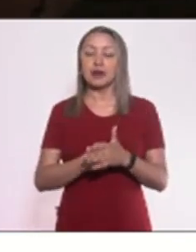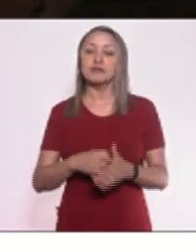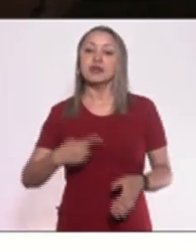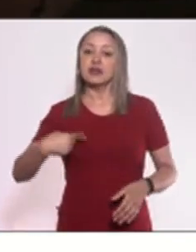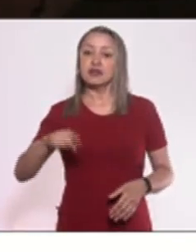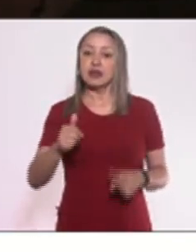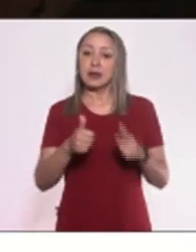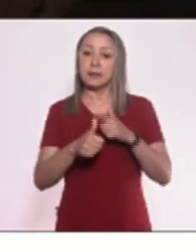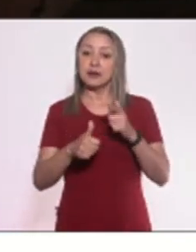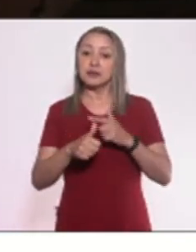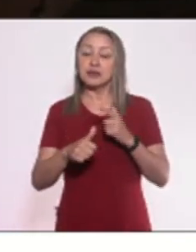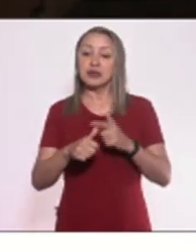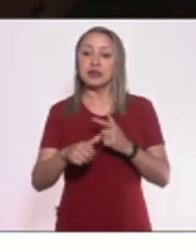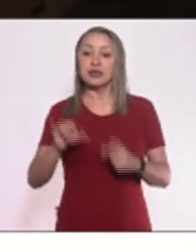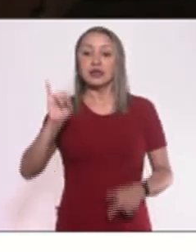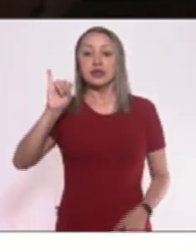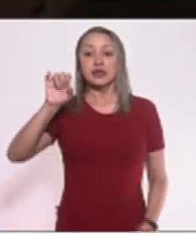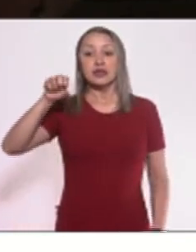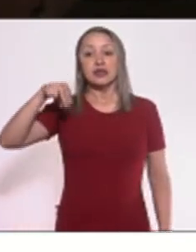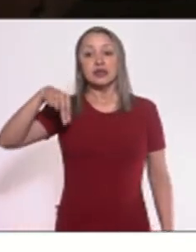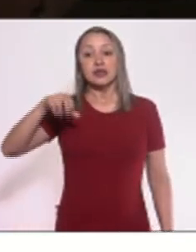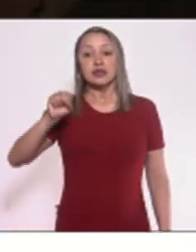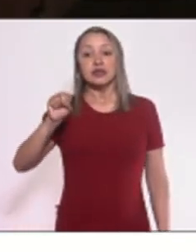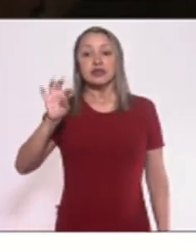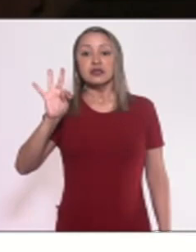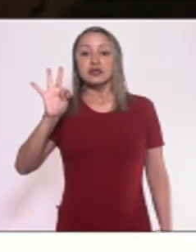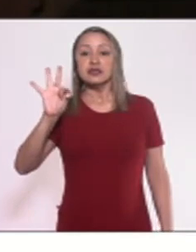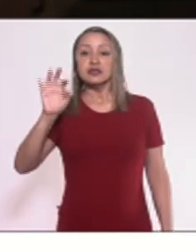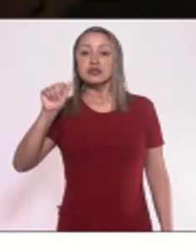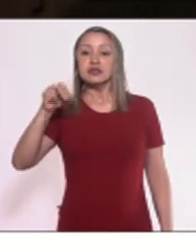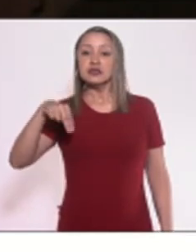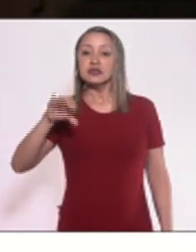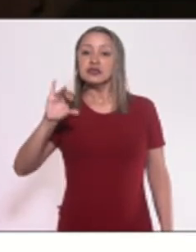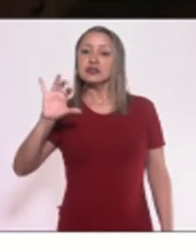instância, que é a junta